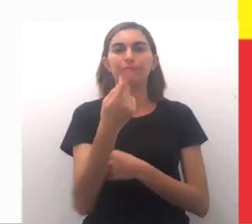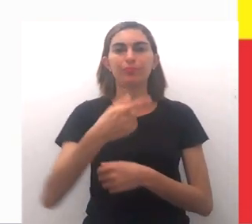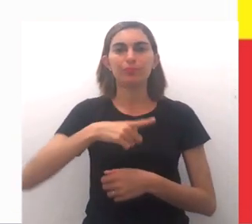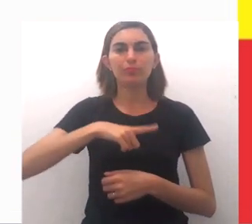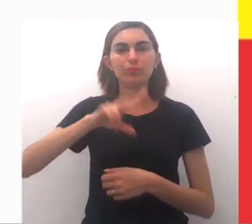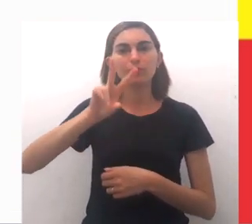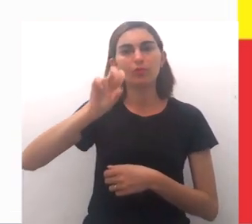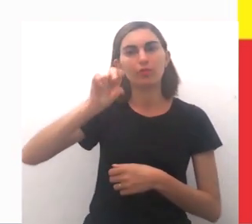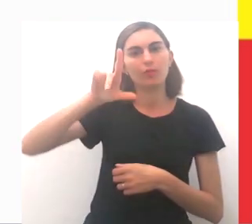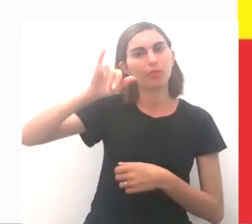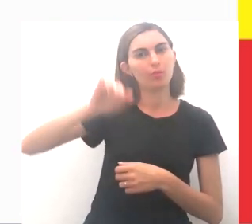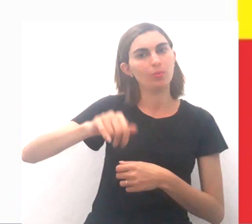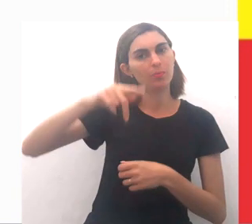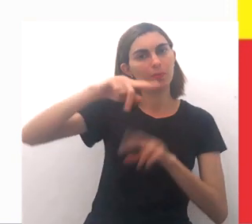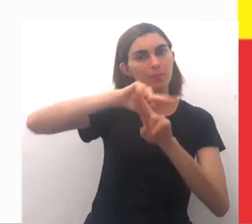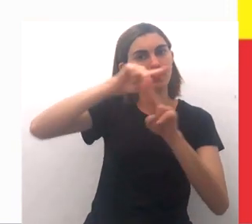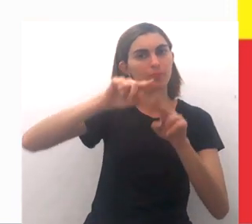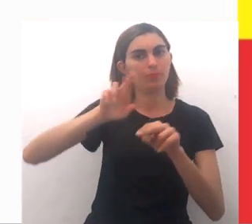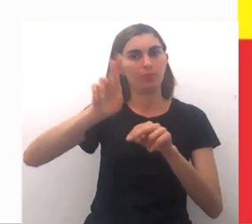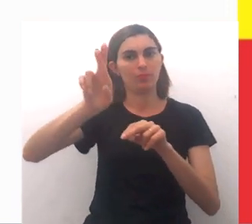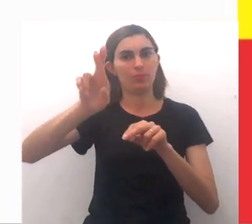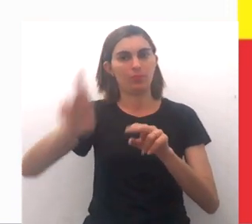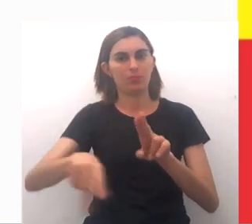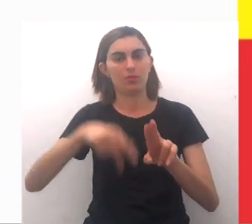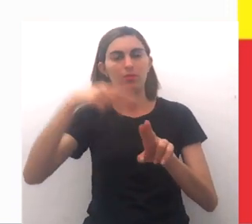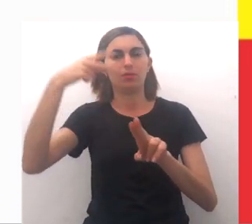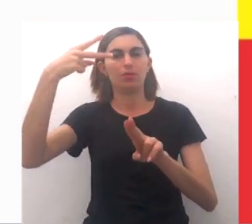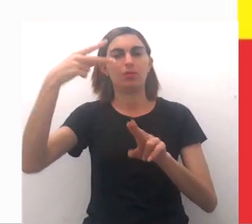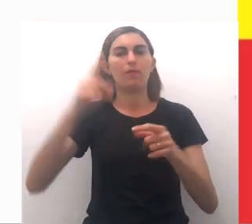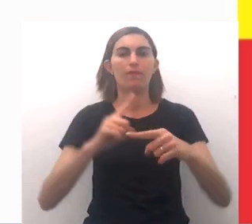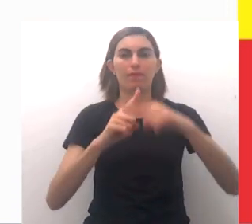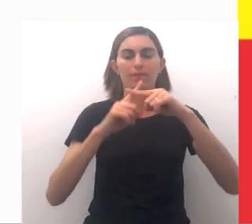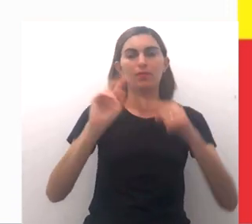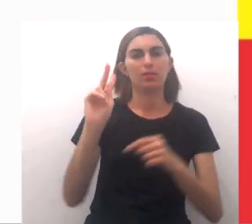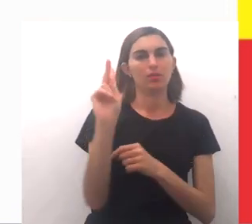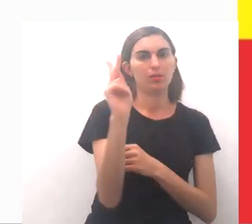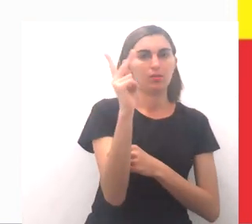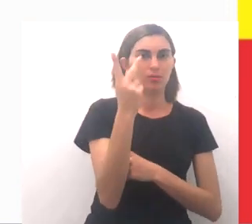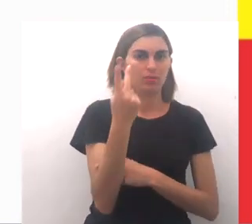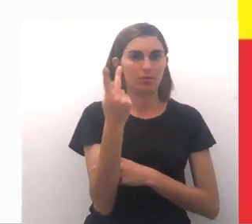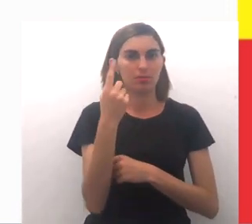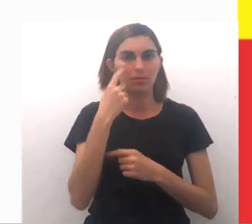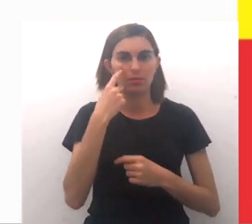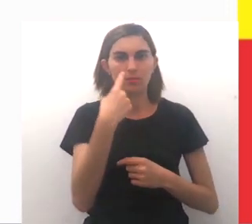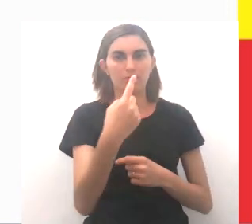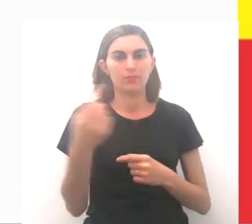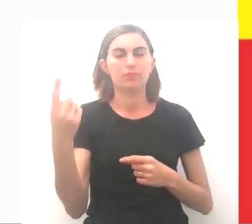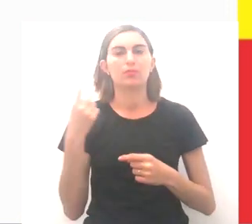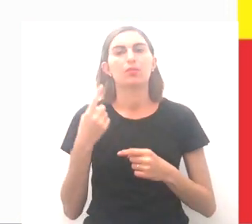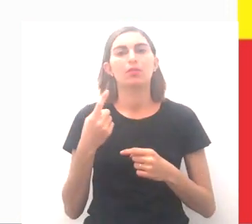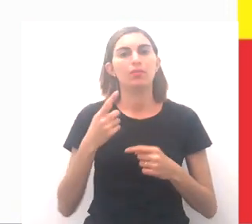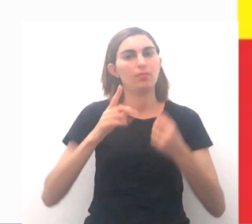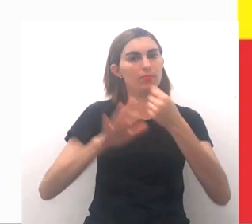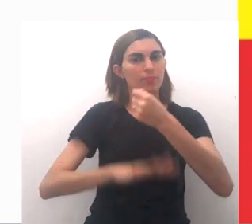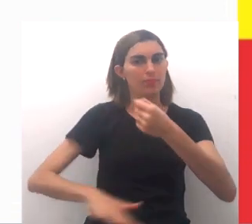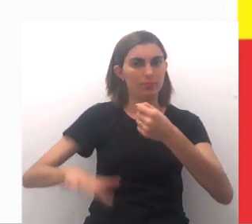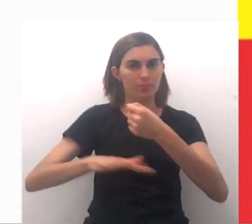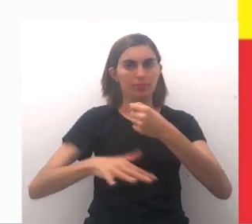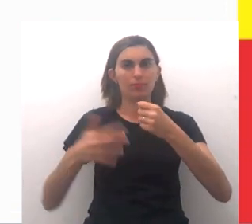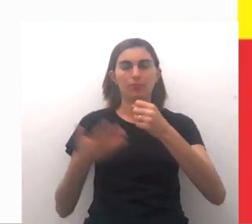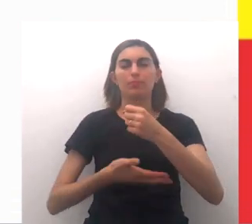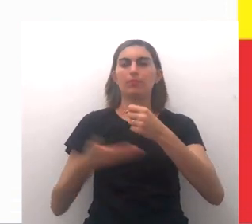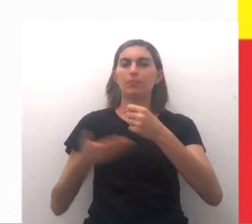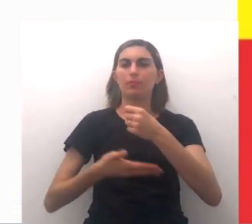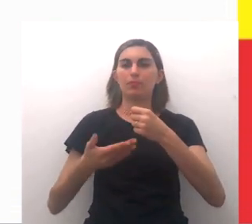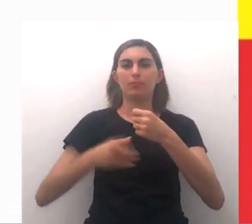volume πr ao quadrado vezes h, que é a altura. Veja que o πr ao quadrado é a área da base, onde a base